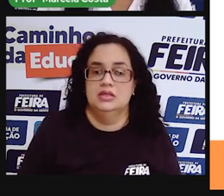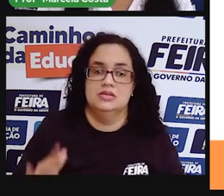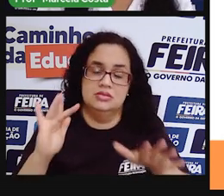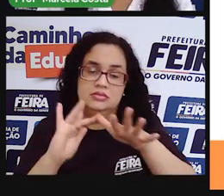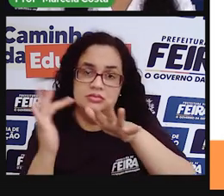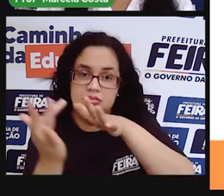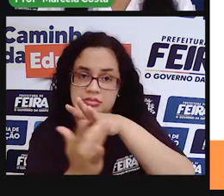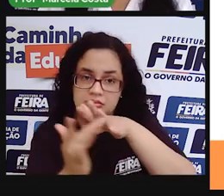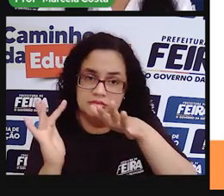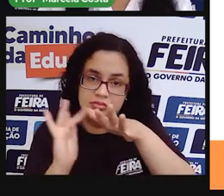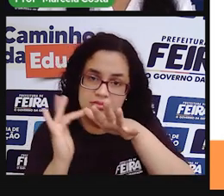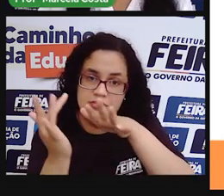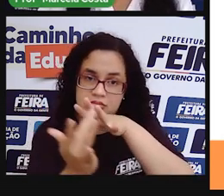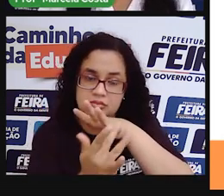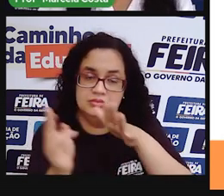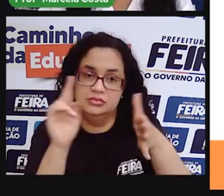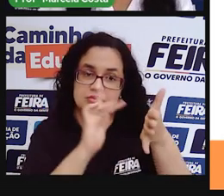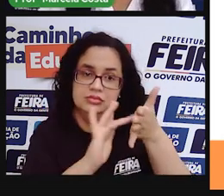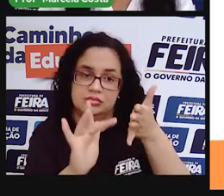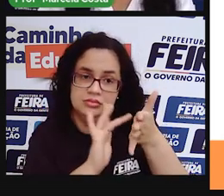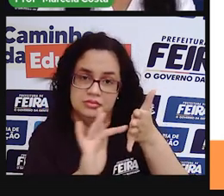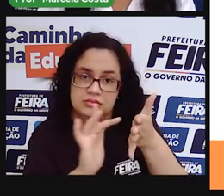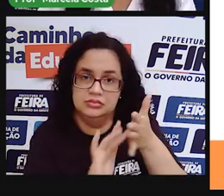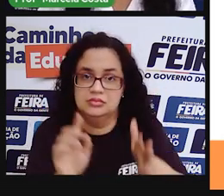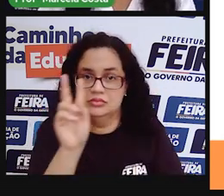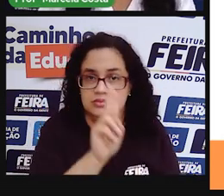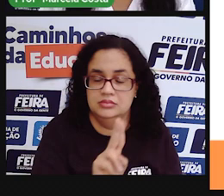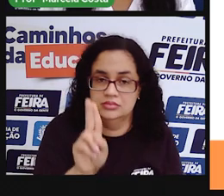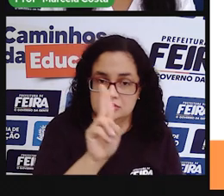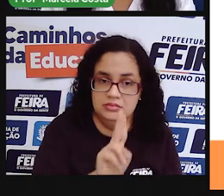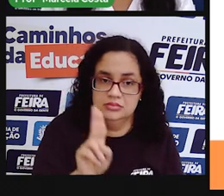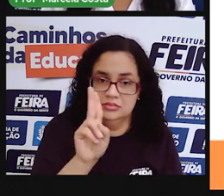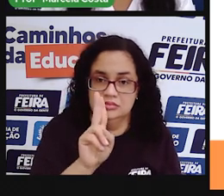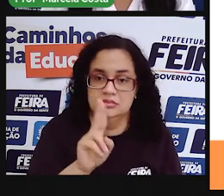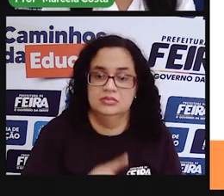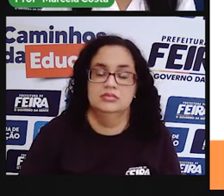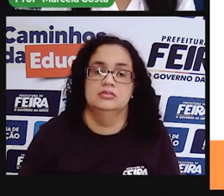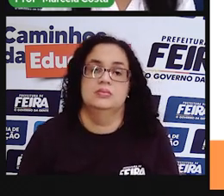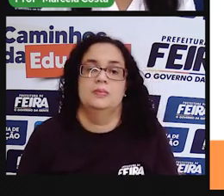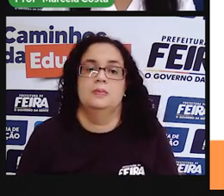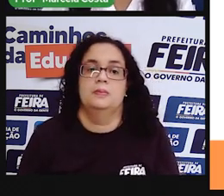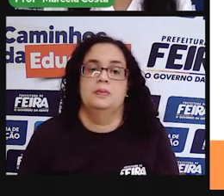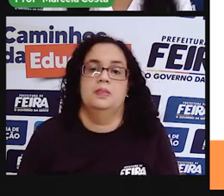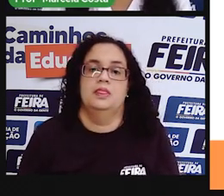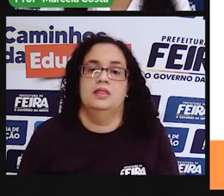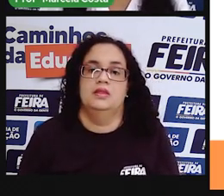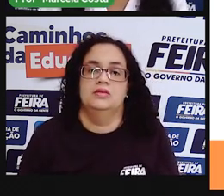vai encontrar esse símbolo para mostrar que é um endereço eletrônico.